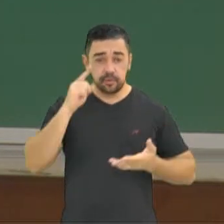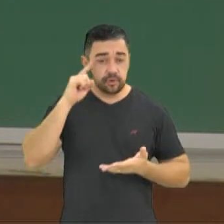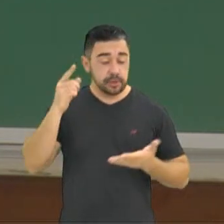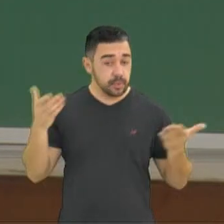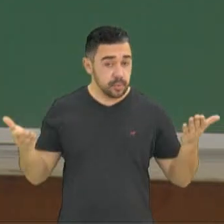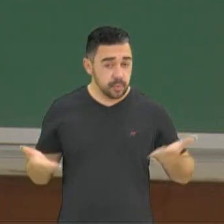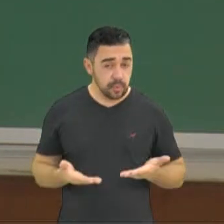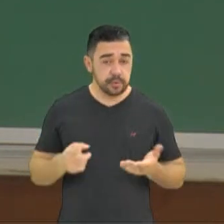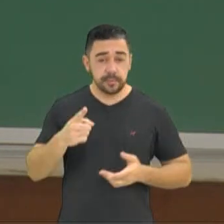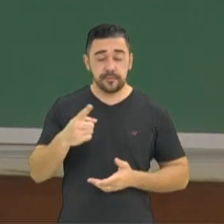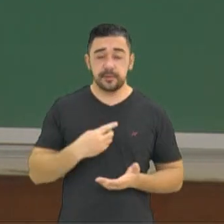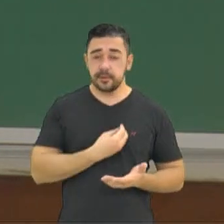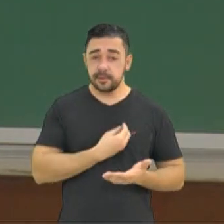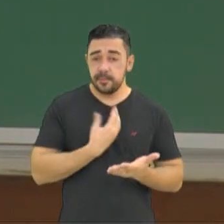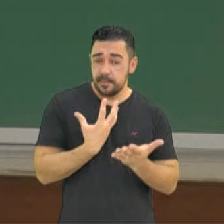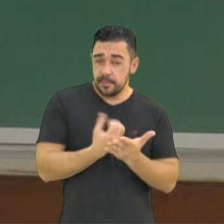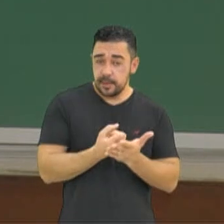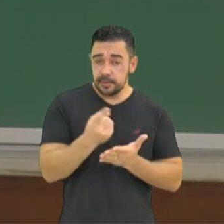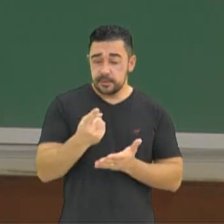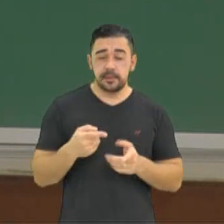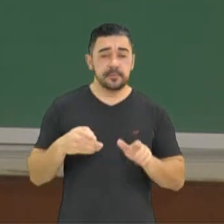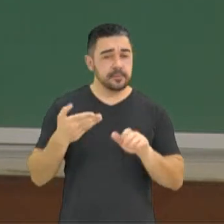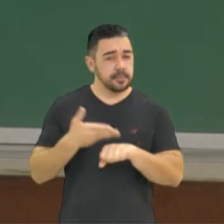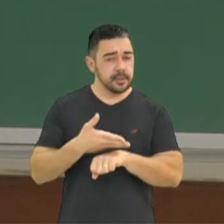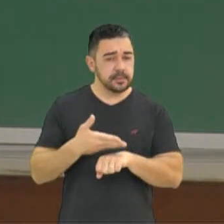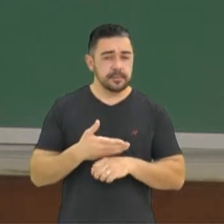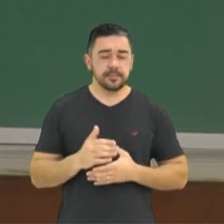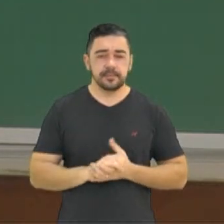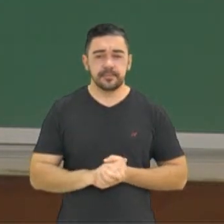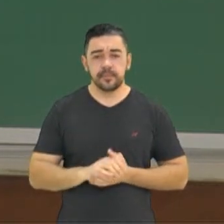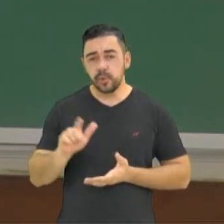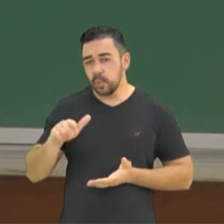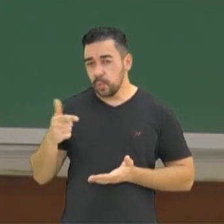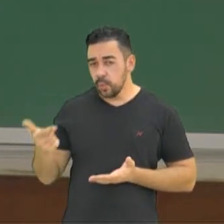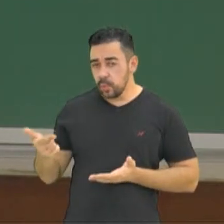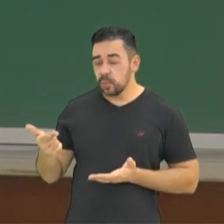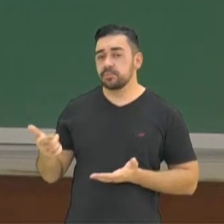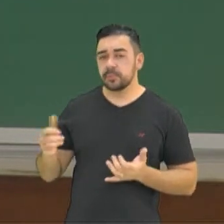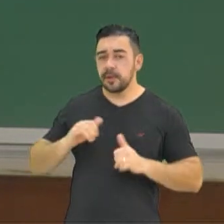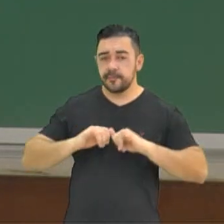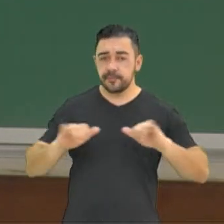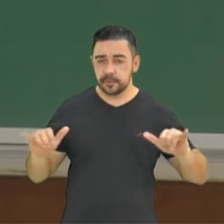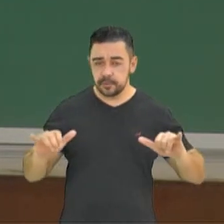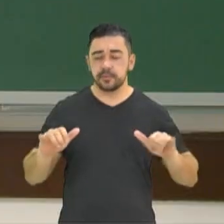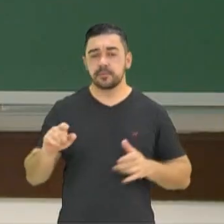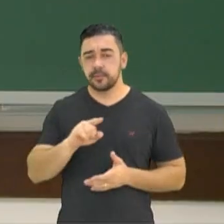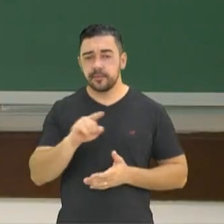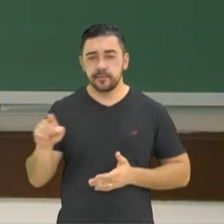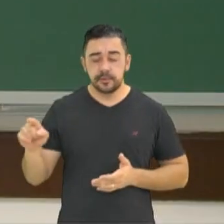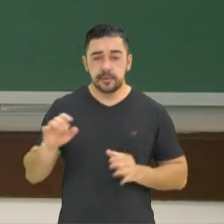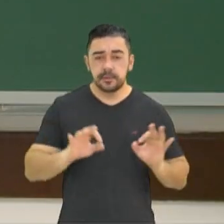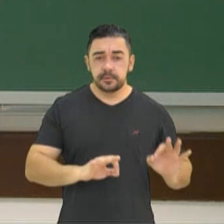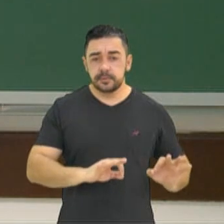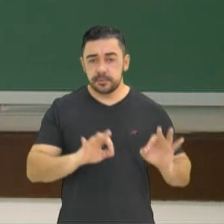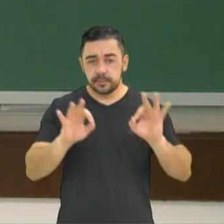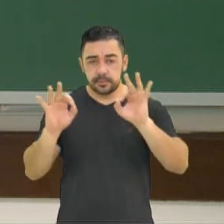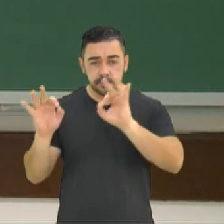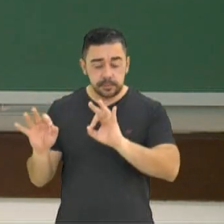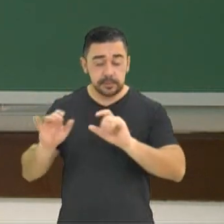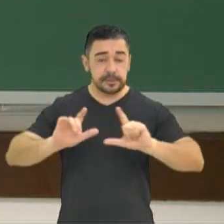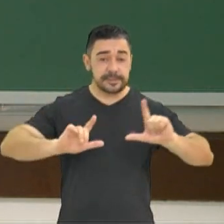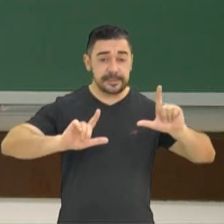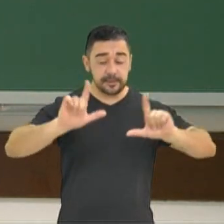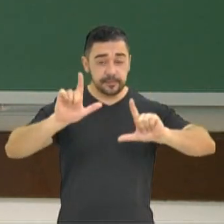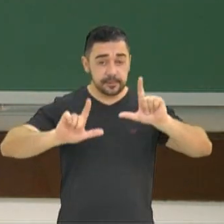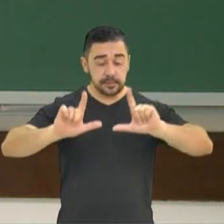hoje para contabilizar a sua participação nessa aula. O meu outro recadinho é para você que está fazendo as aulas, assistindo as aulas